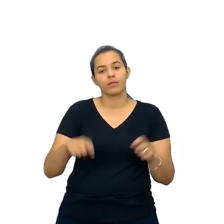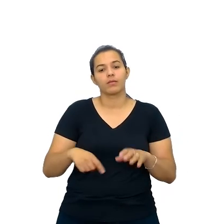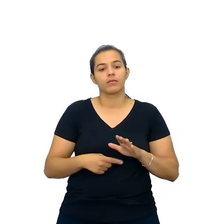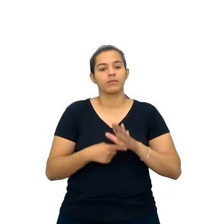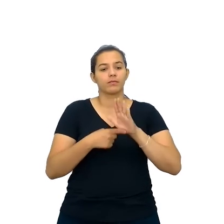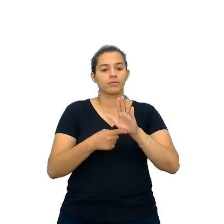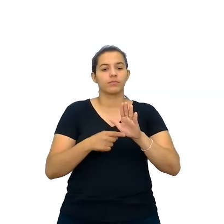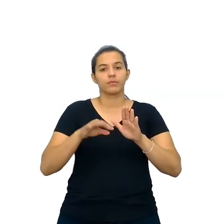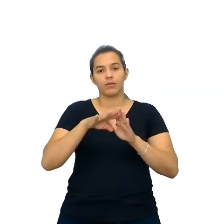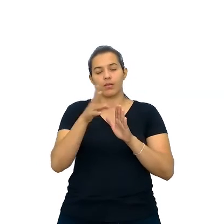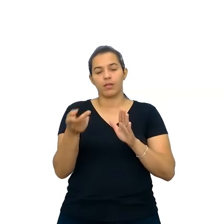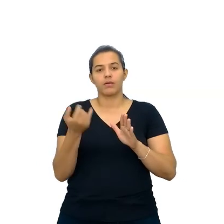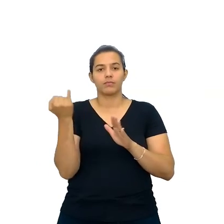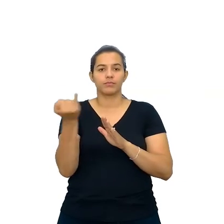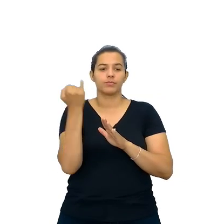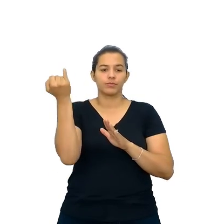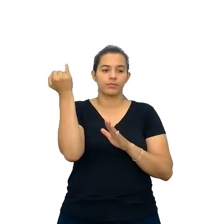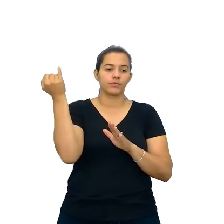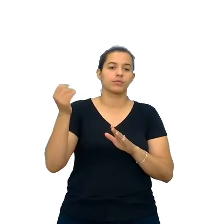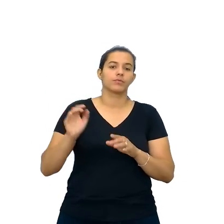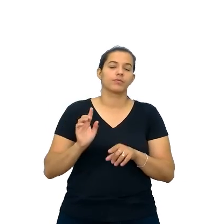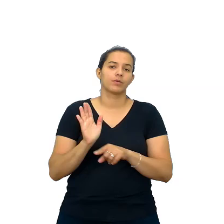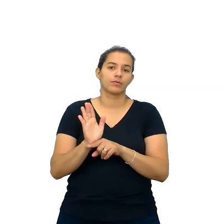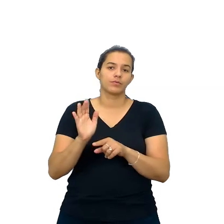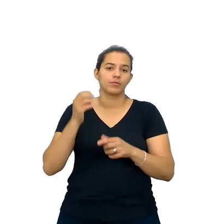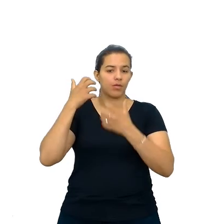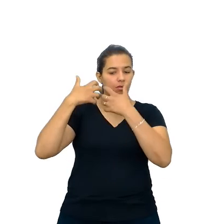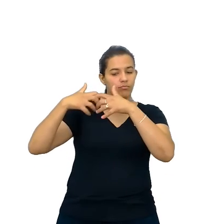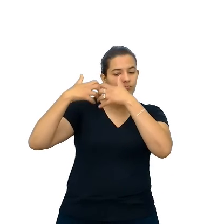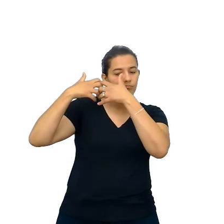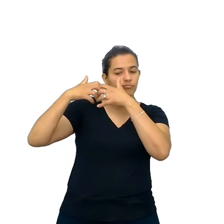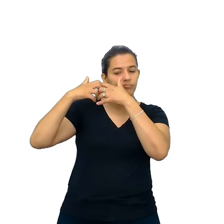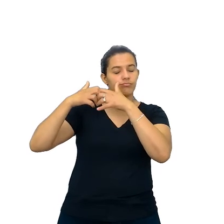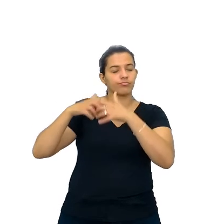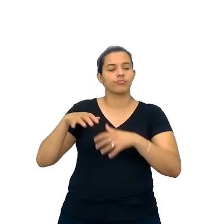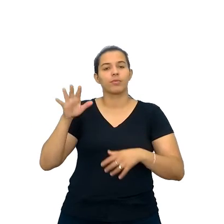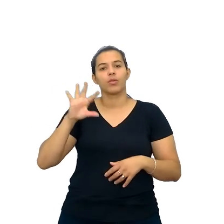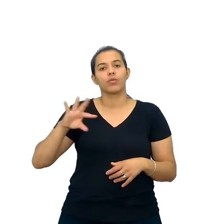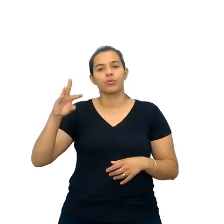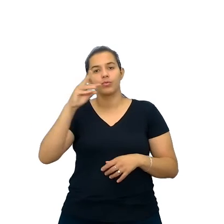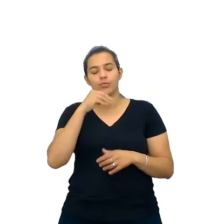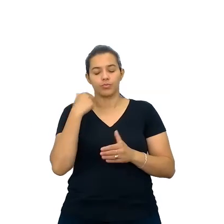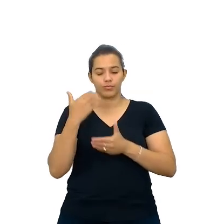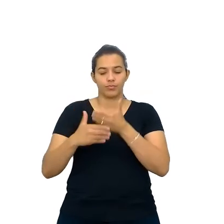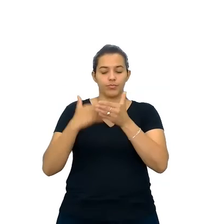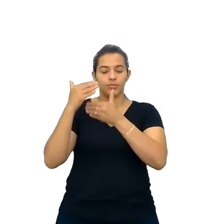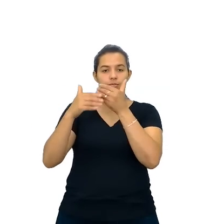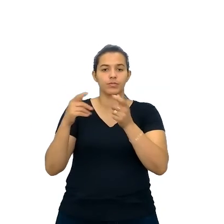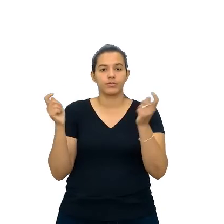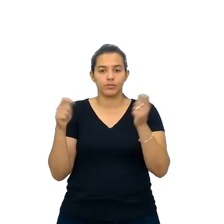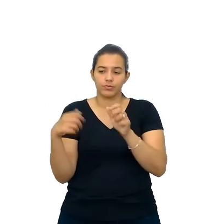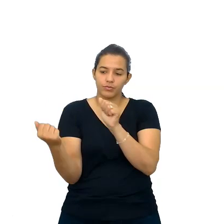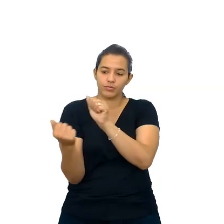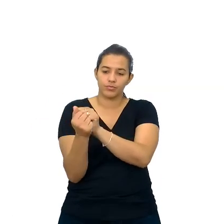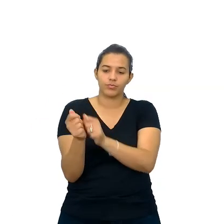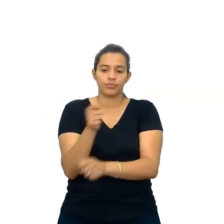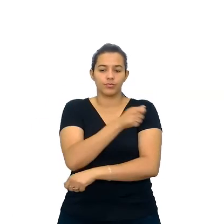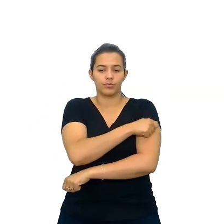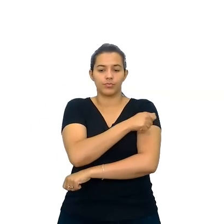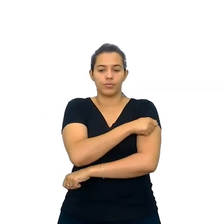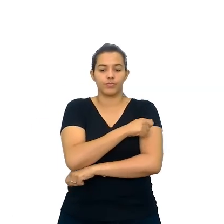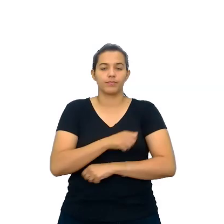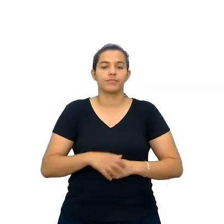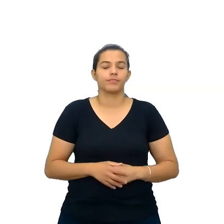forma significativa a construção do raciocínio lógico e o processo com os nossos estudantes,